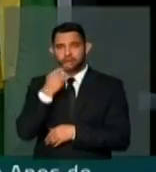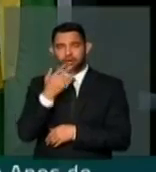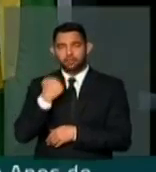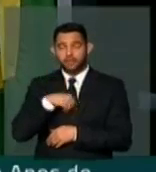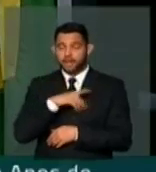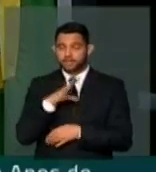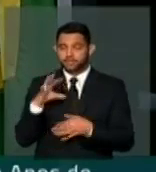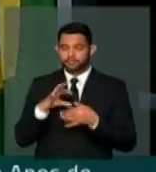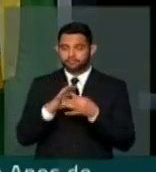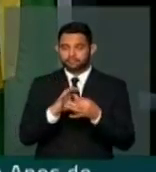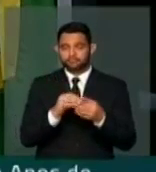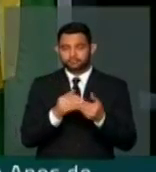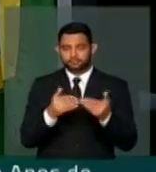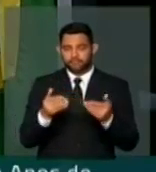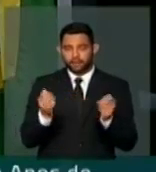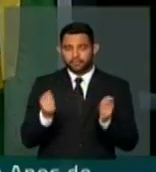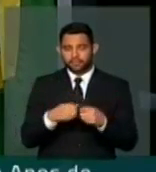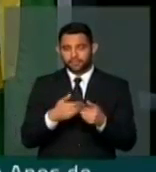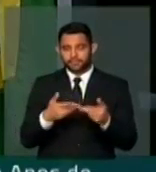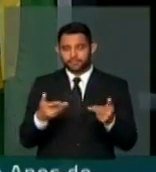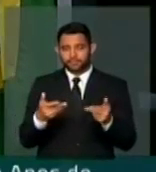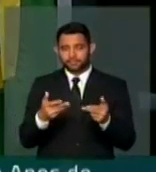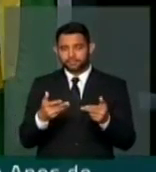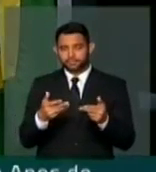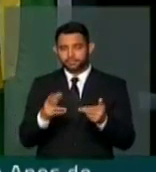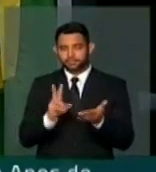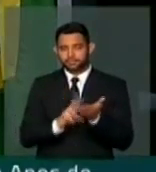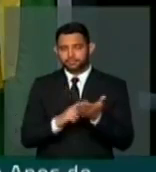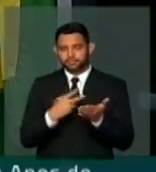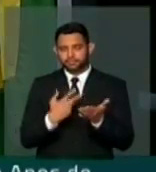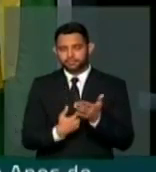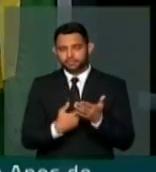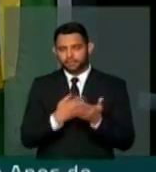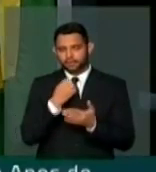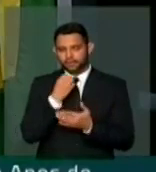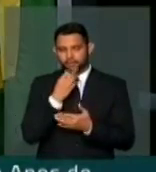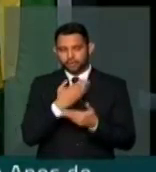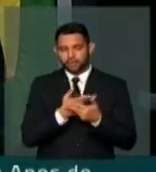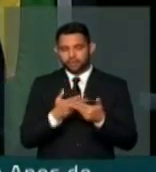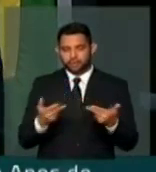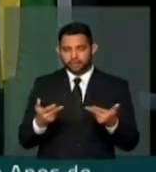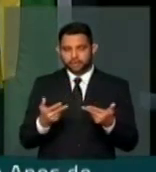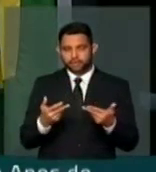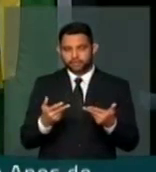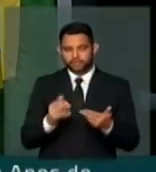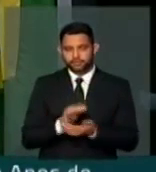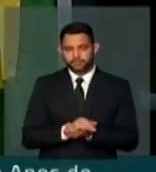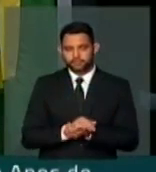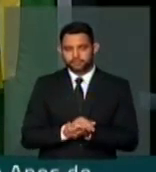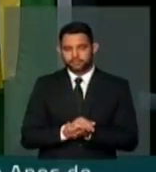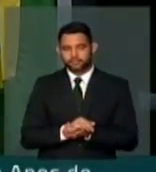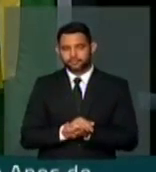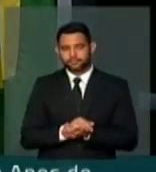difusão dificilmente pode ser interpretada como um bom sinal.